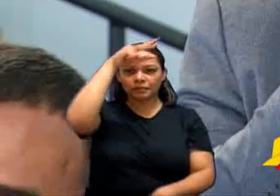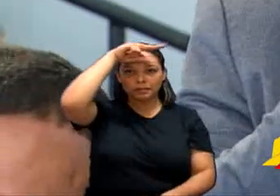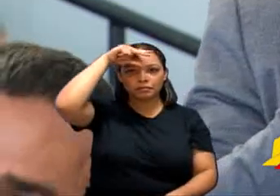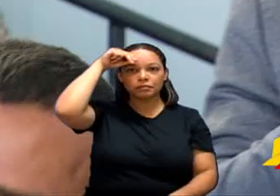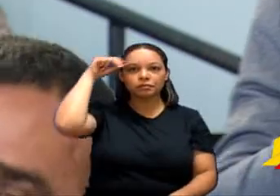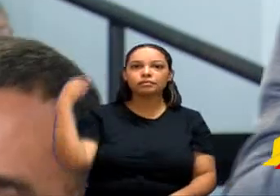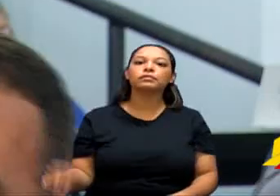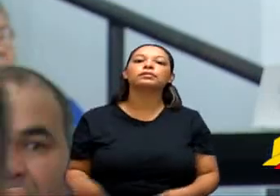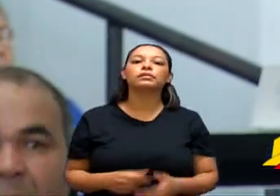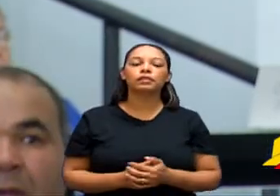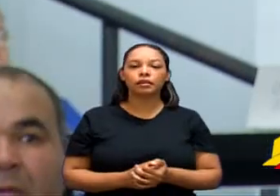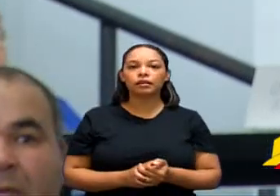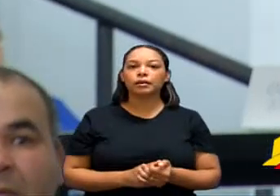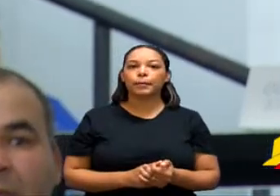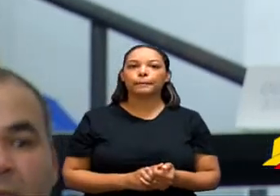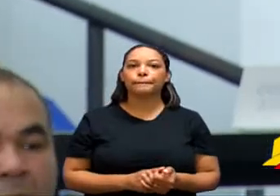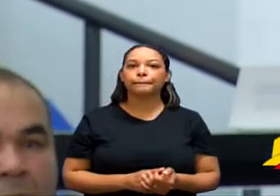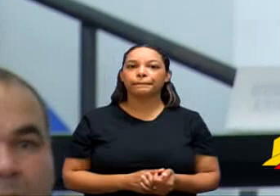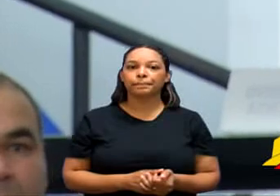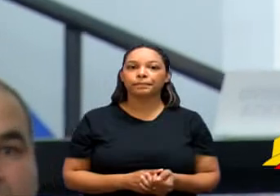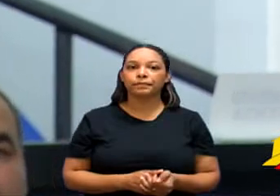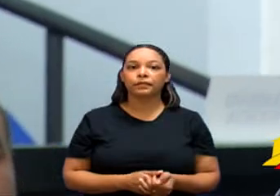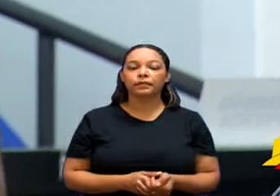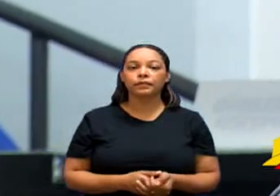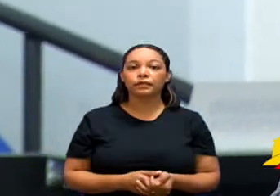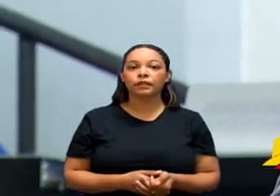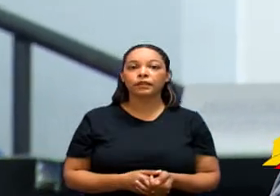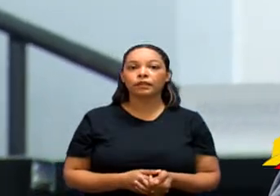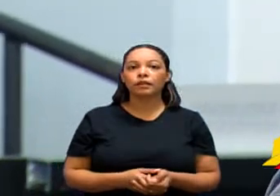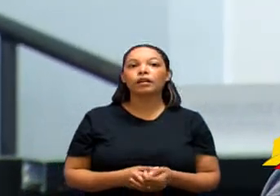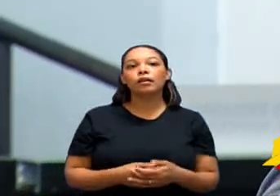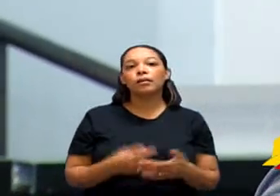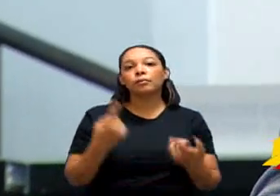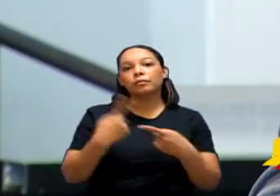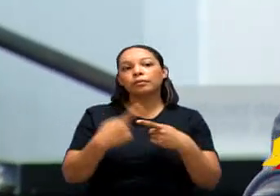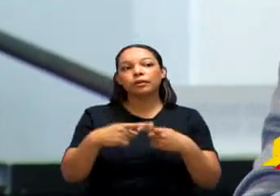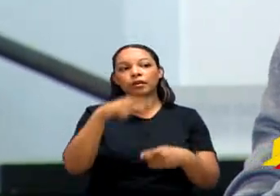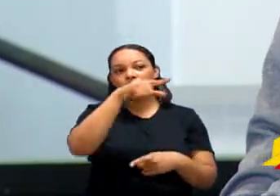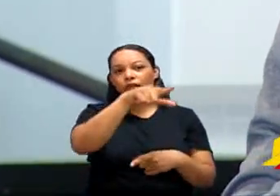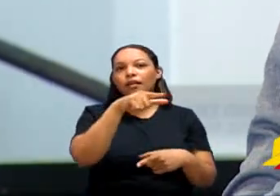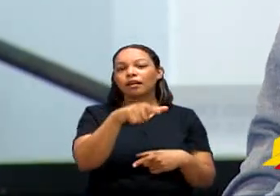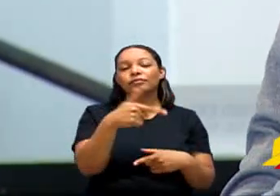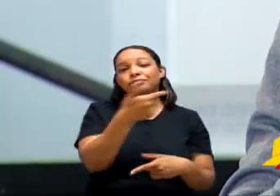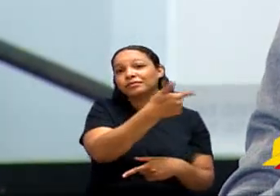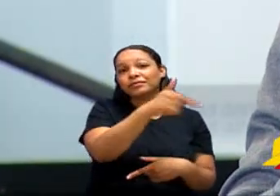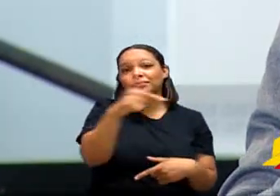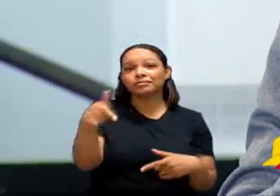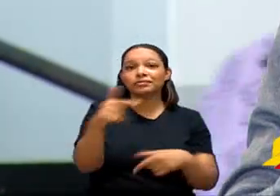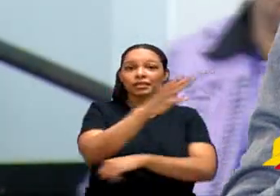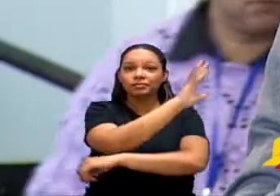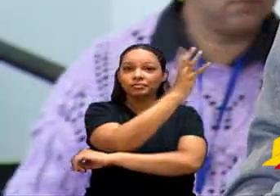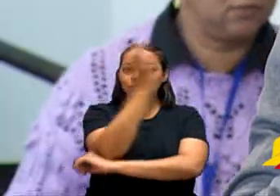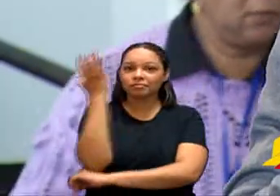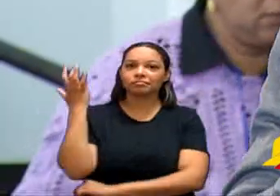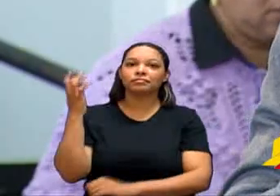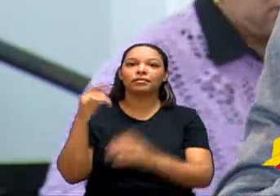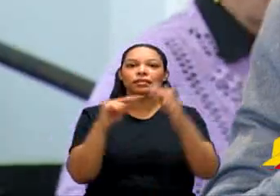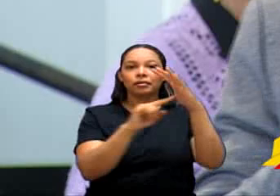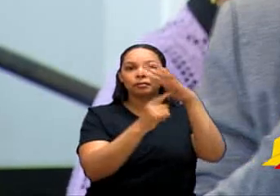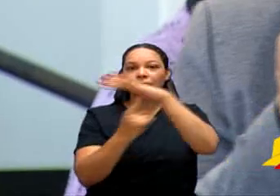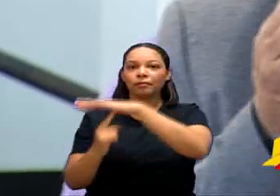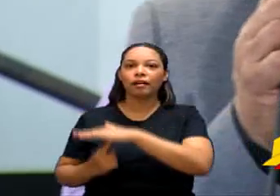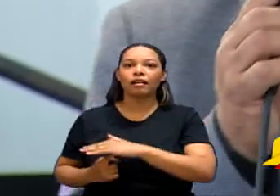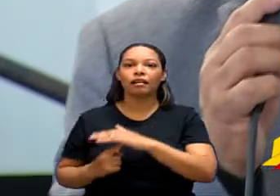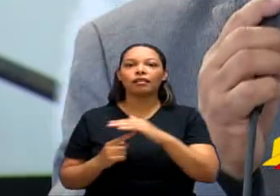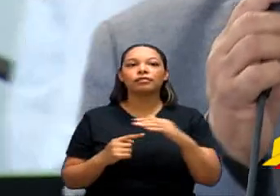essa. Até porque, João, naquela região não tem um grande parque público para atender a população ali do Parque São Bento, a população